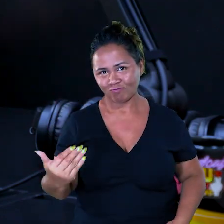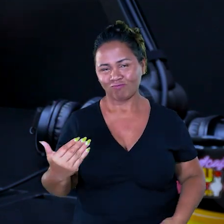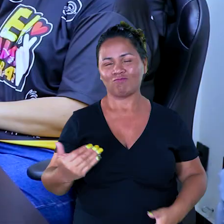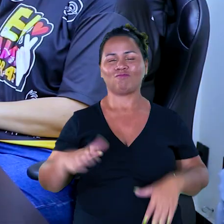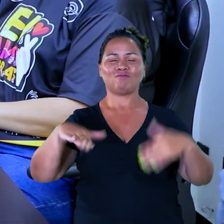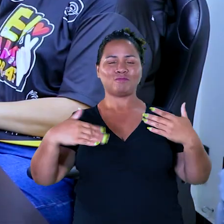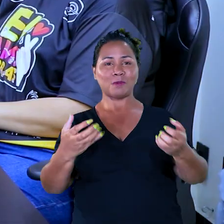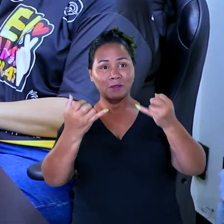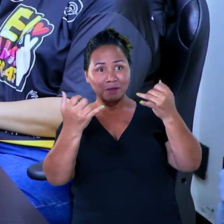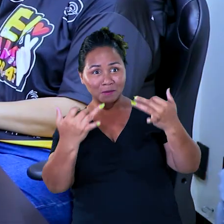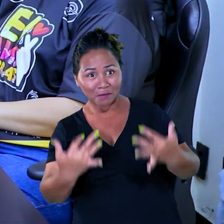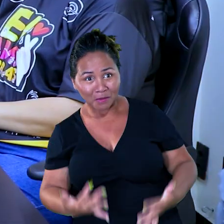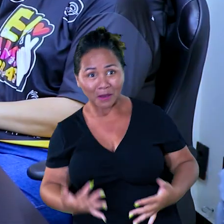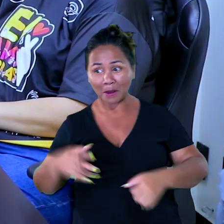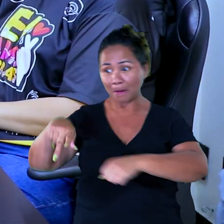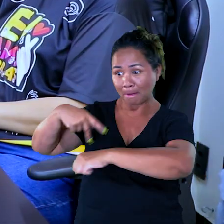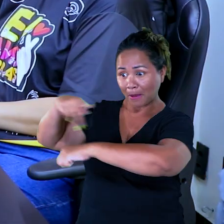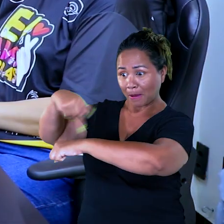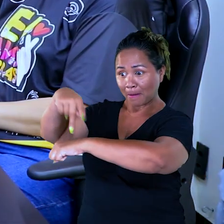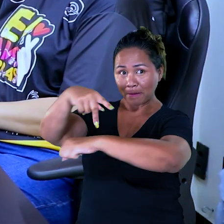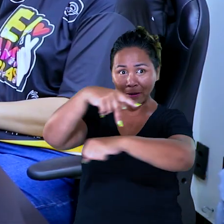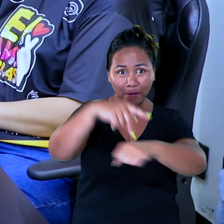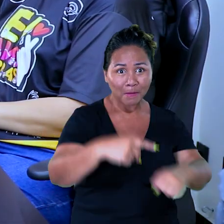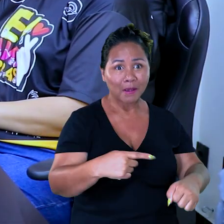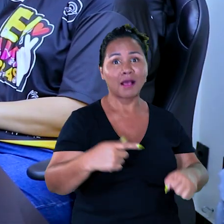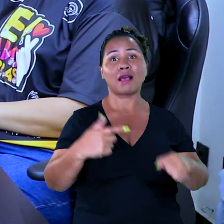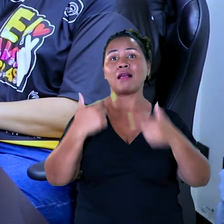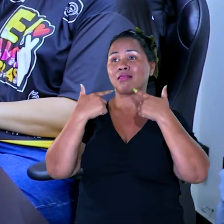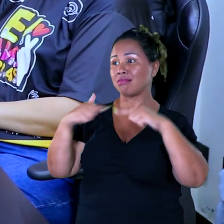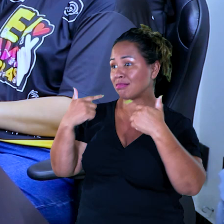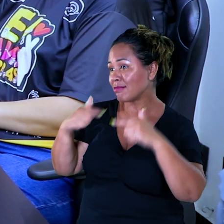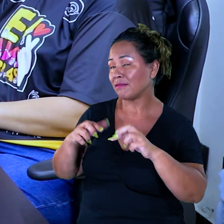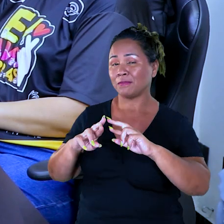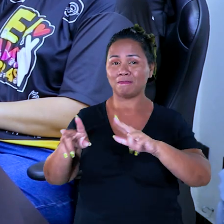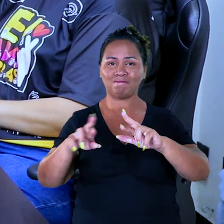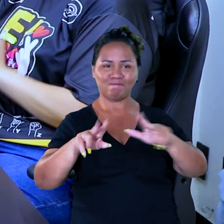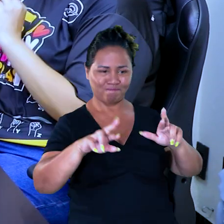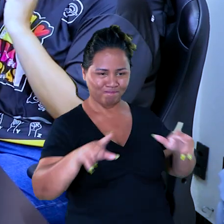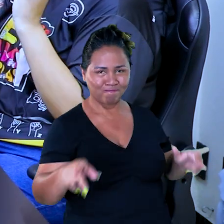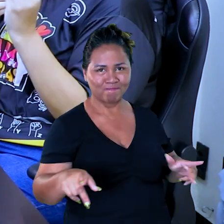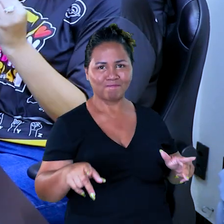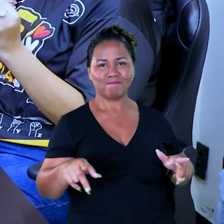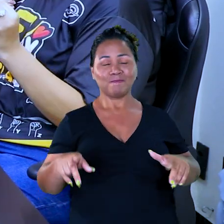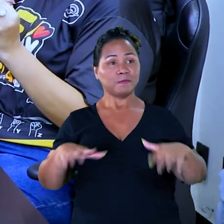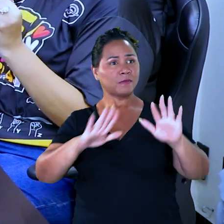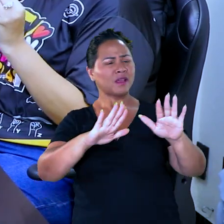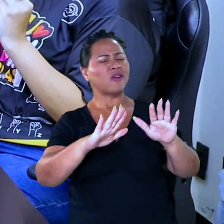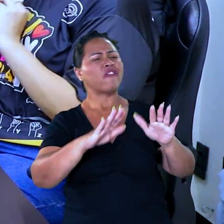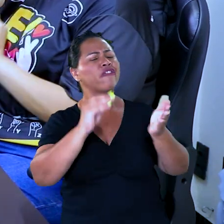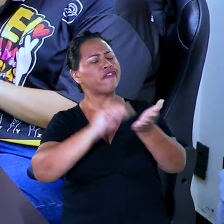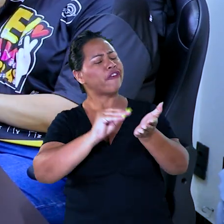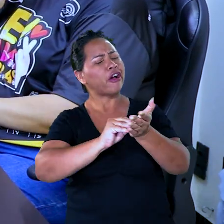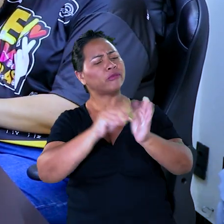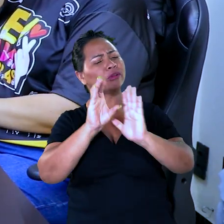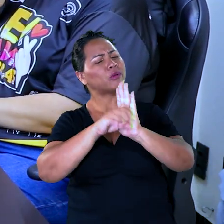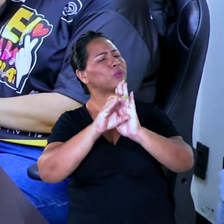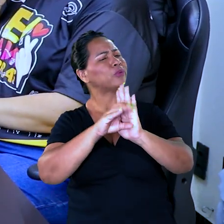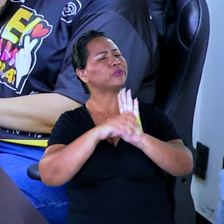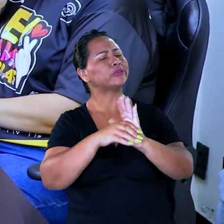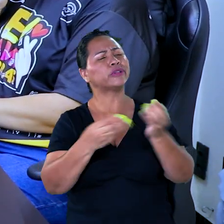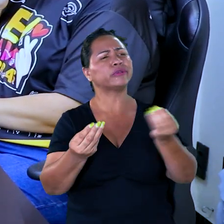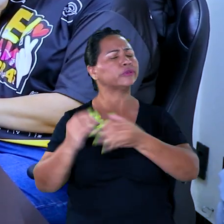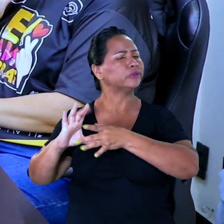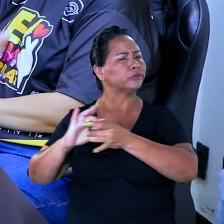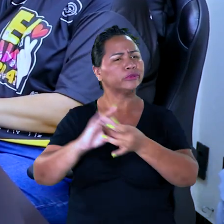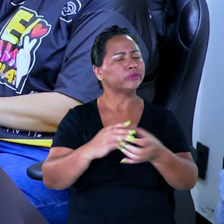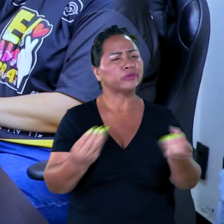dos países, Mas no caso, né? às vezes falta conceito, não é? Sim, Aí você falta o entra com conceito, conceito, não só com exatamente. sinal. Isso, não só com sinal, Entendi. os